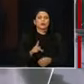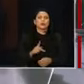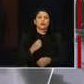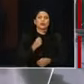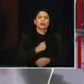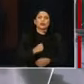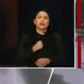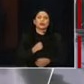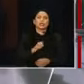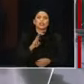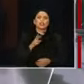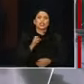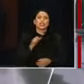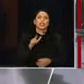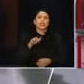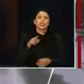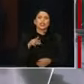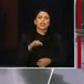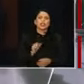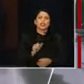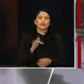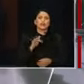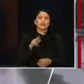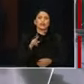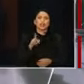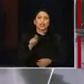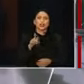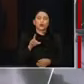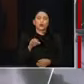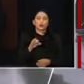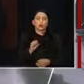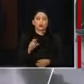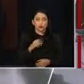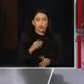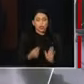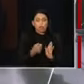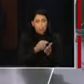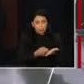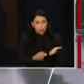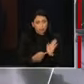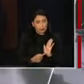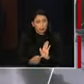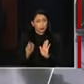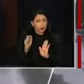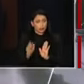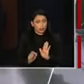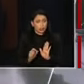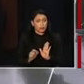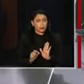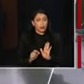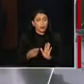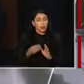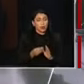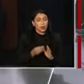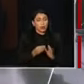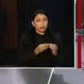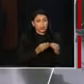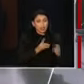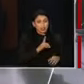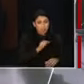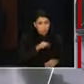congregação Heleno Cláudio Fragoso assentava: frequentemente é o dano meio